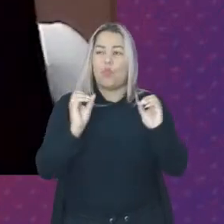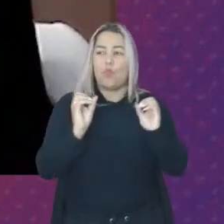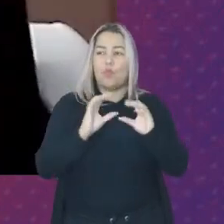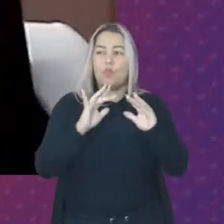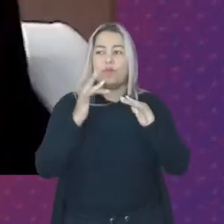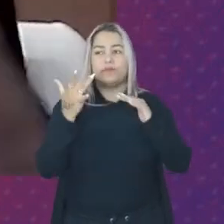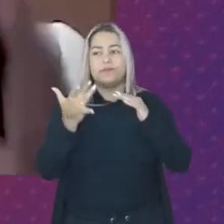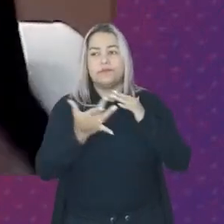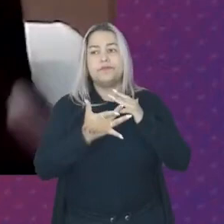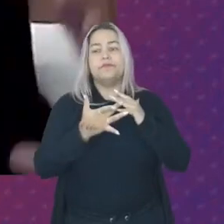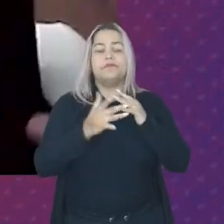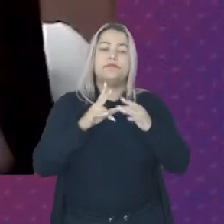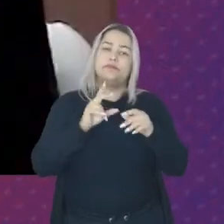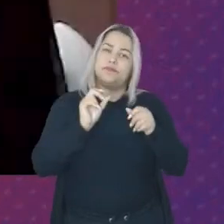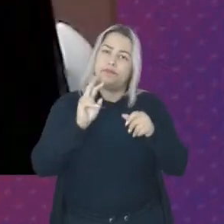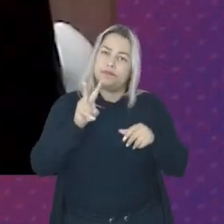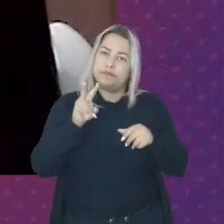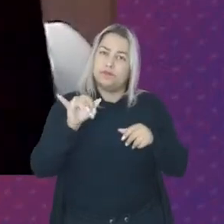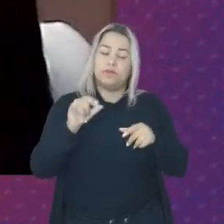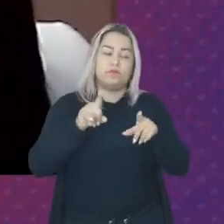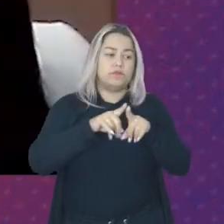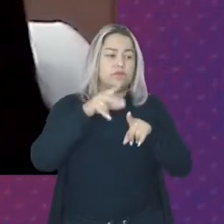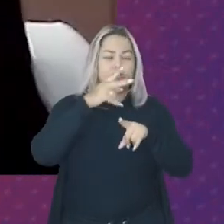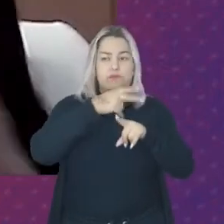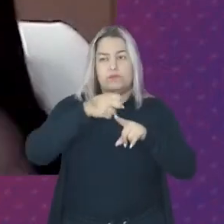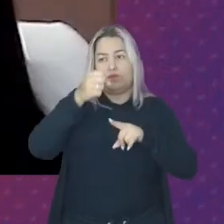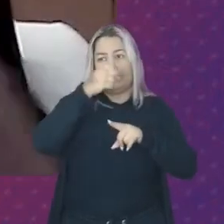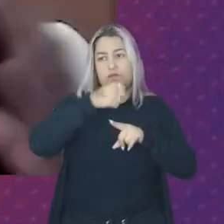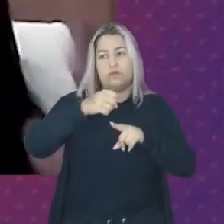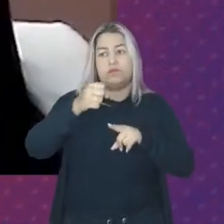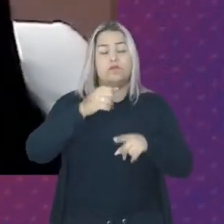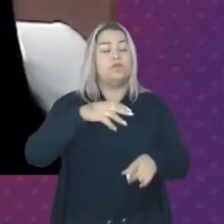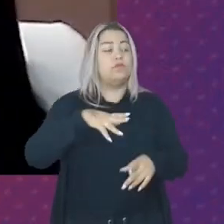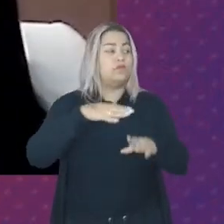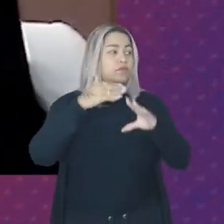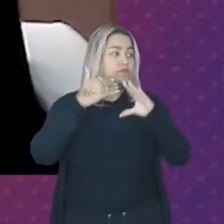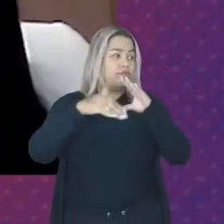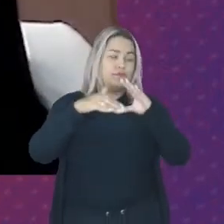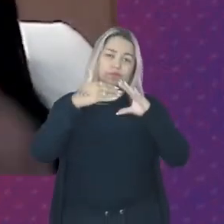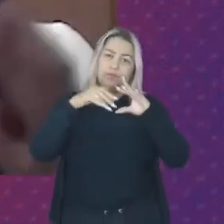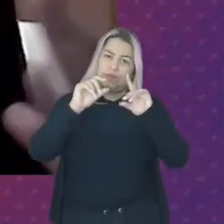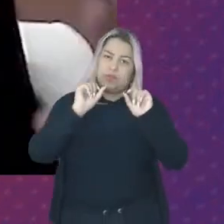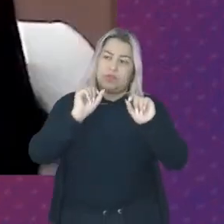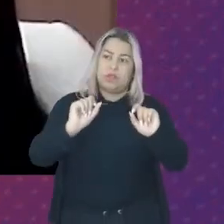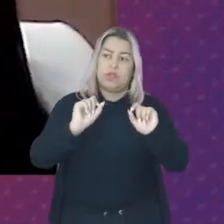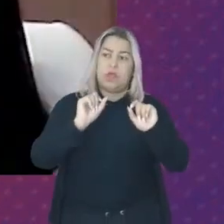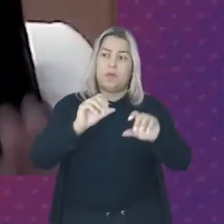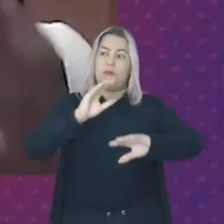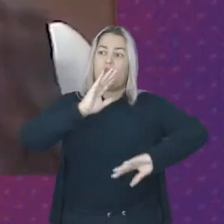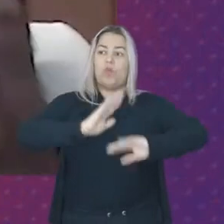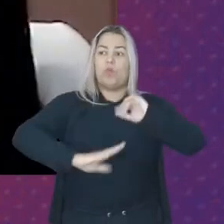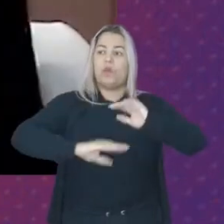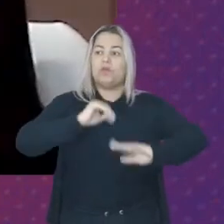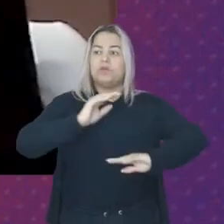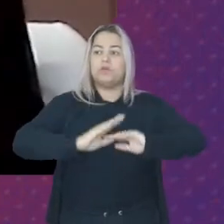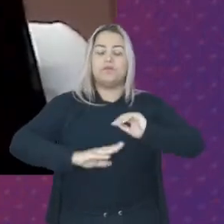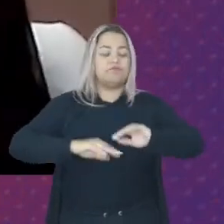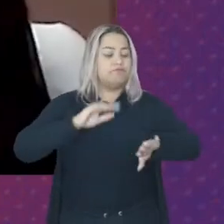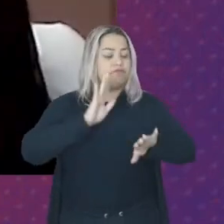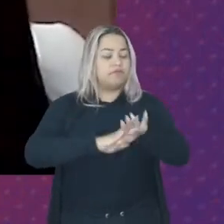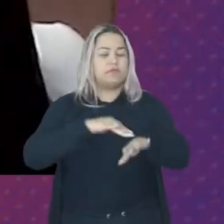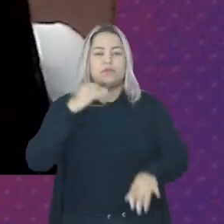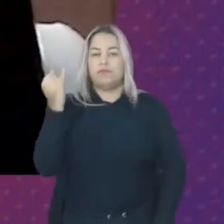sociais. Isso faz parte da sua vitória. Postar nas redes sociais é uma ação política das